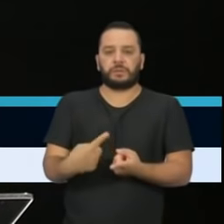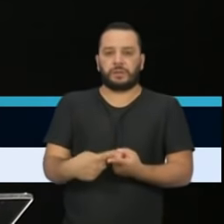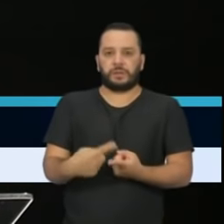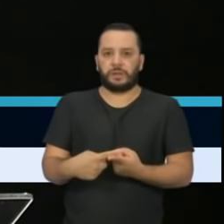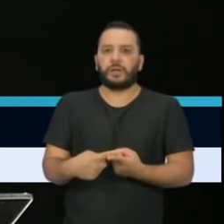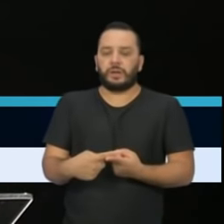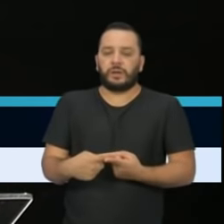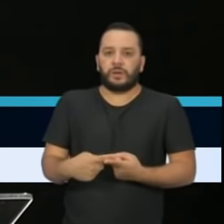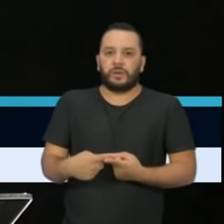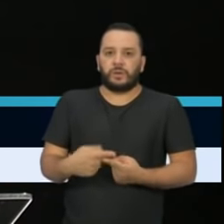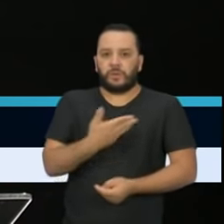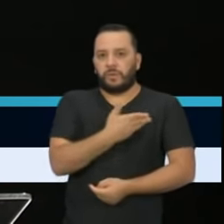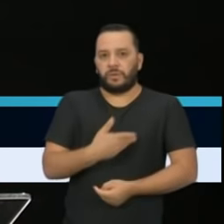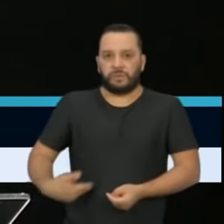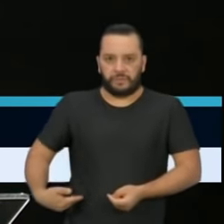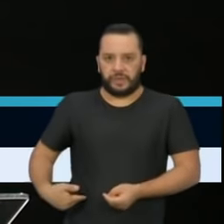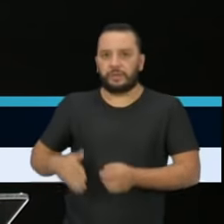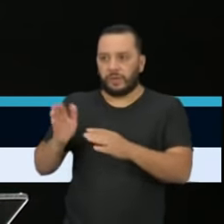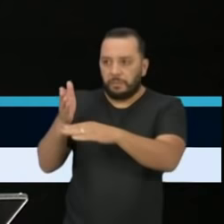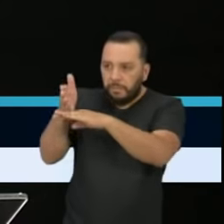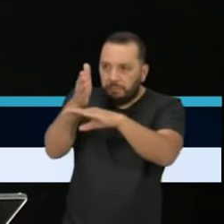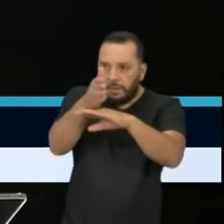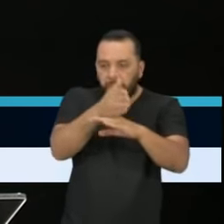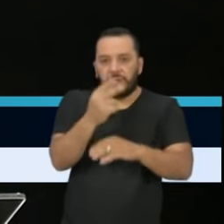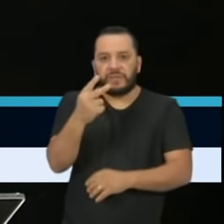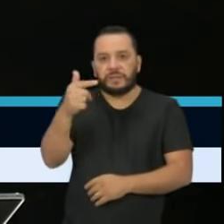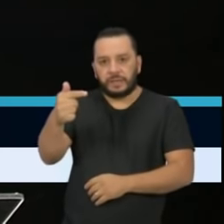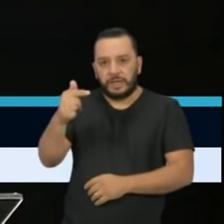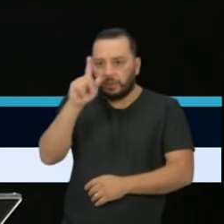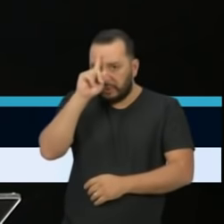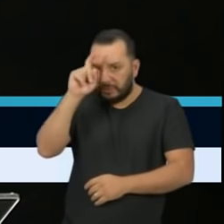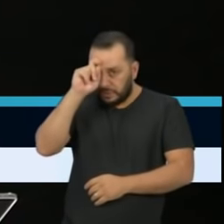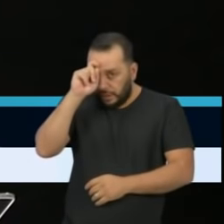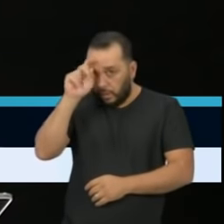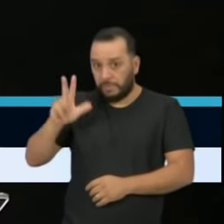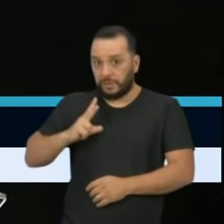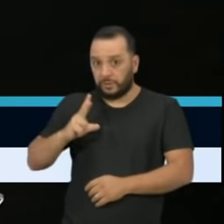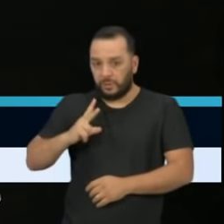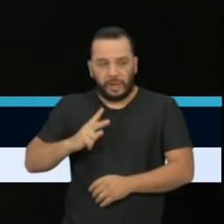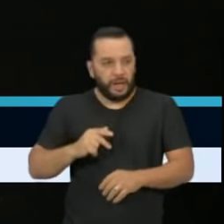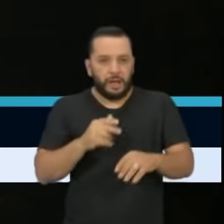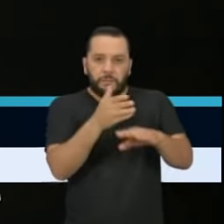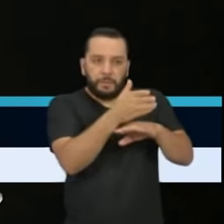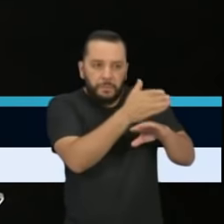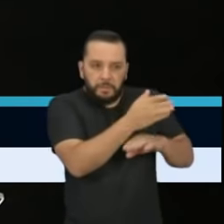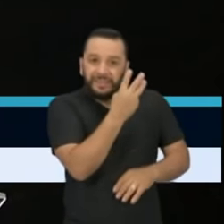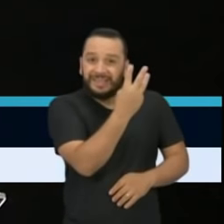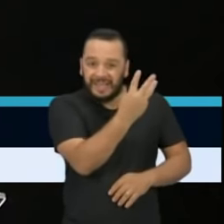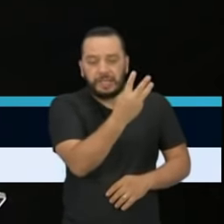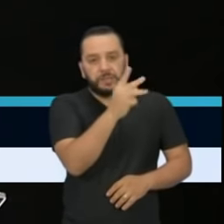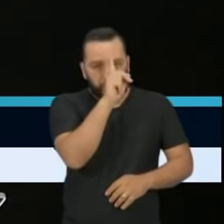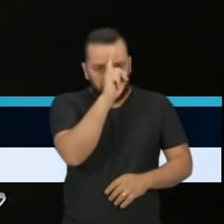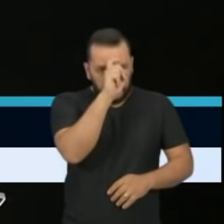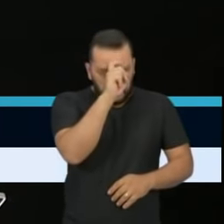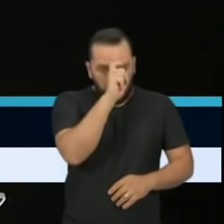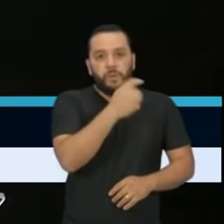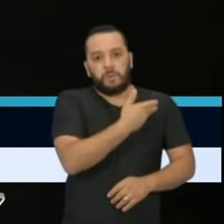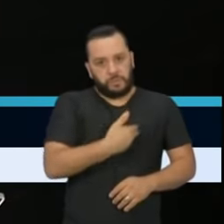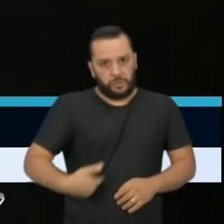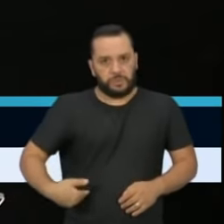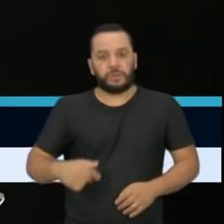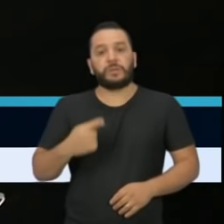ocorreram em 27 hospitais privados e 3 em hospitais públicos. Um dos pacientes tem 33 anos de